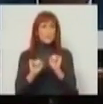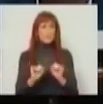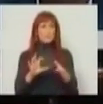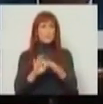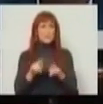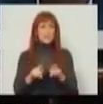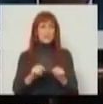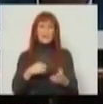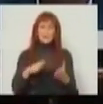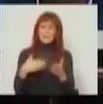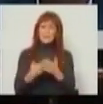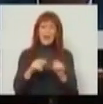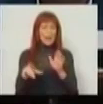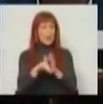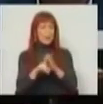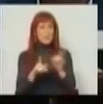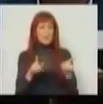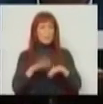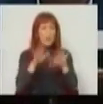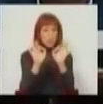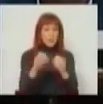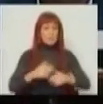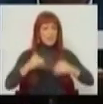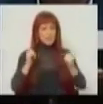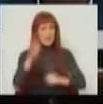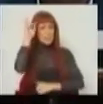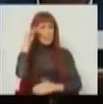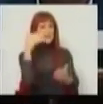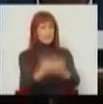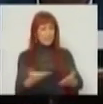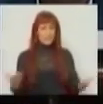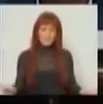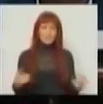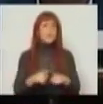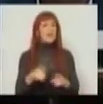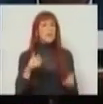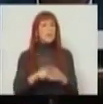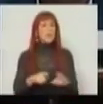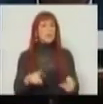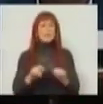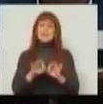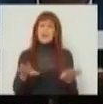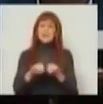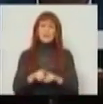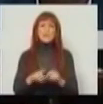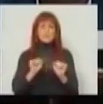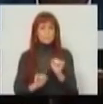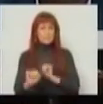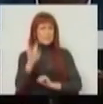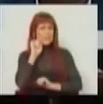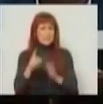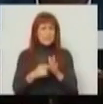que lhe são atribuídas por lei quanto ao cuidado e bem estar dos animais e não só fazia escutas mensalão guarda